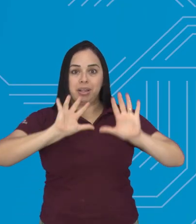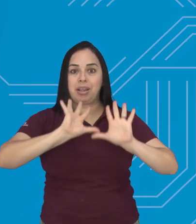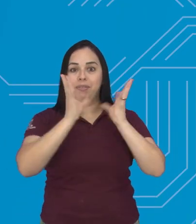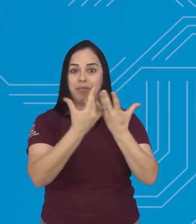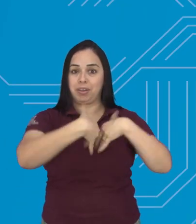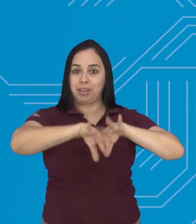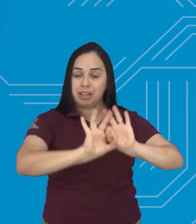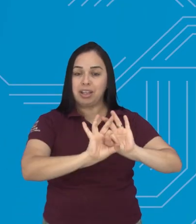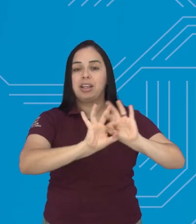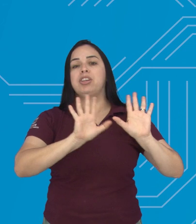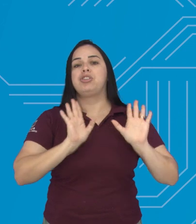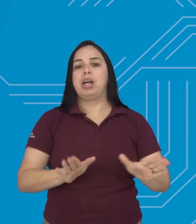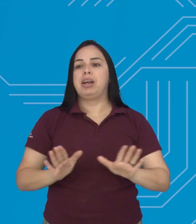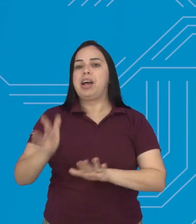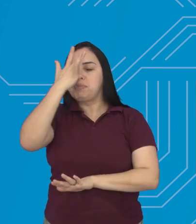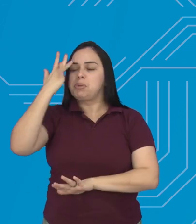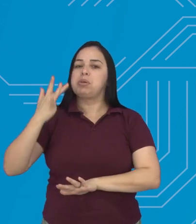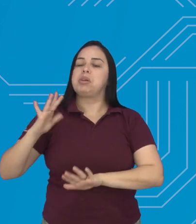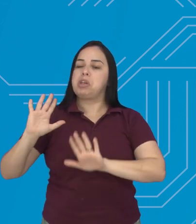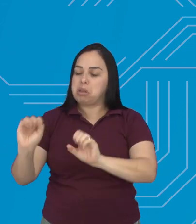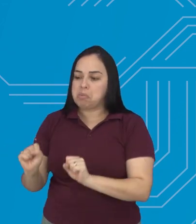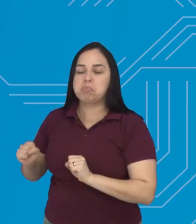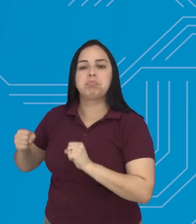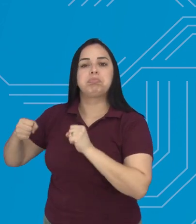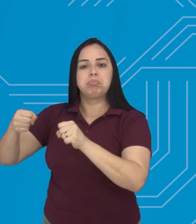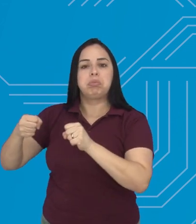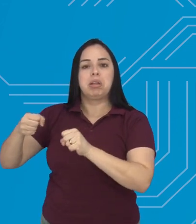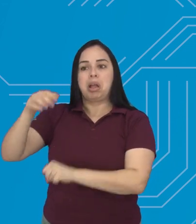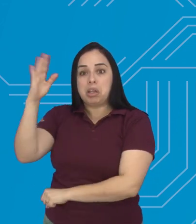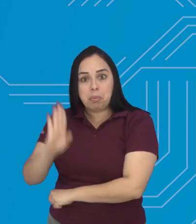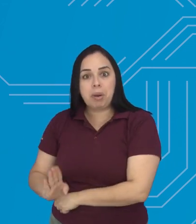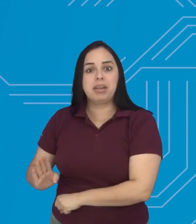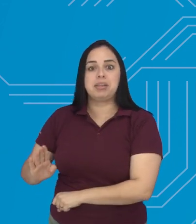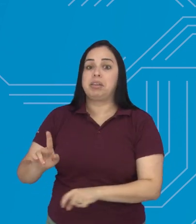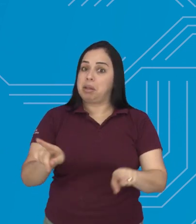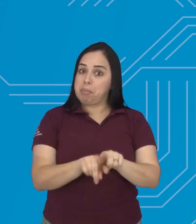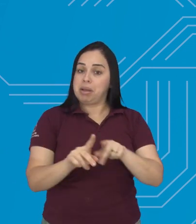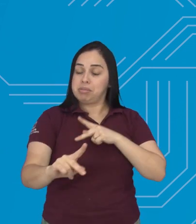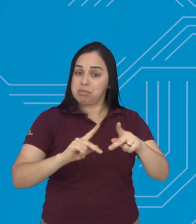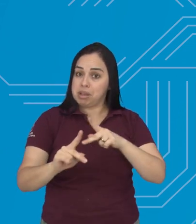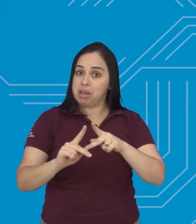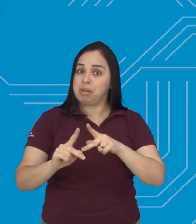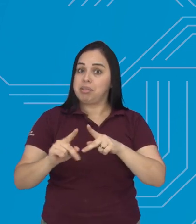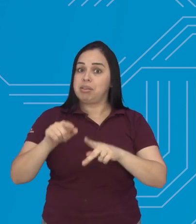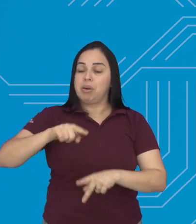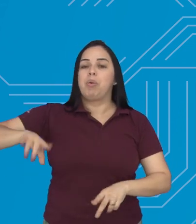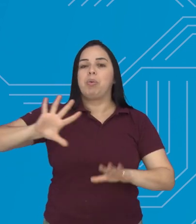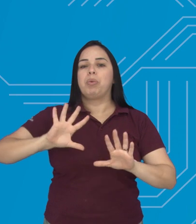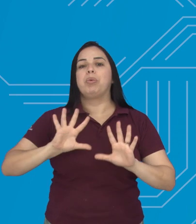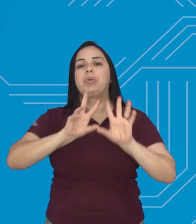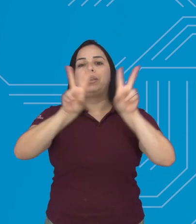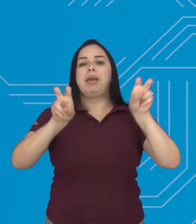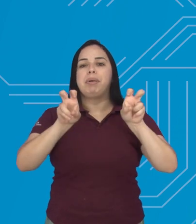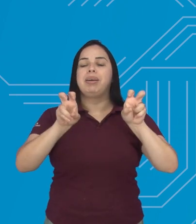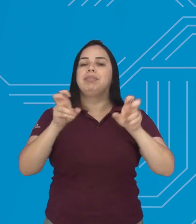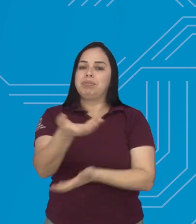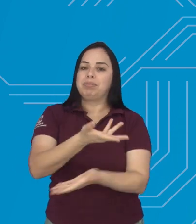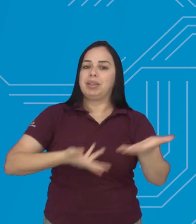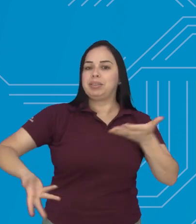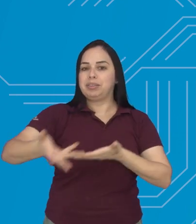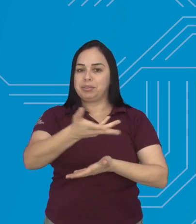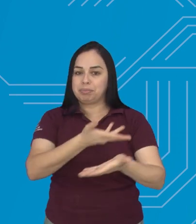Depois que eu fui diagnosticado, que eu vi que eu já vinha tendo sinais da doença, mas eu não dava importância, porque para mim era coisa normal